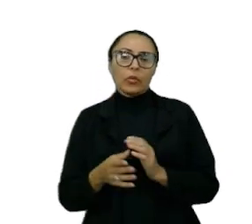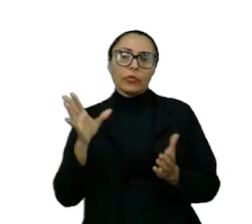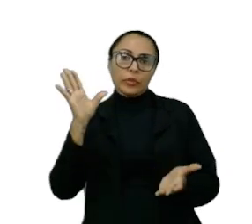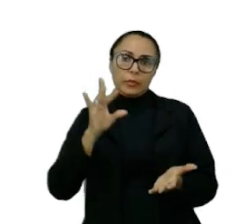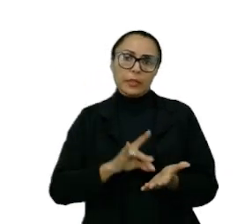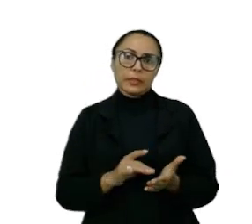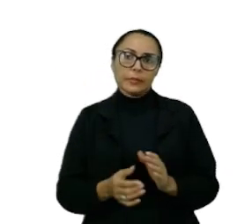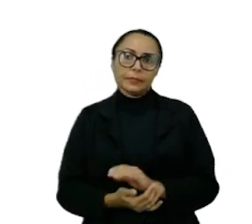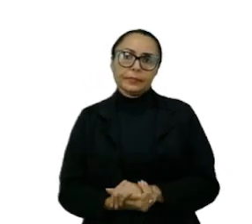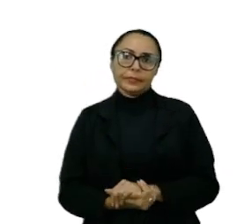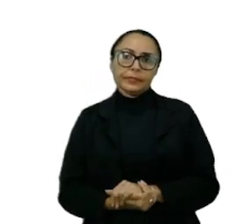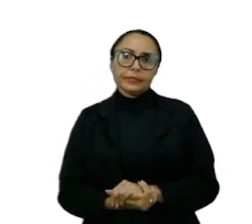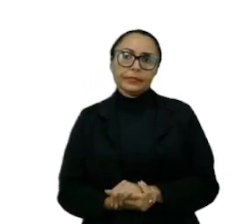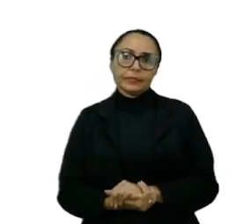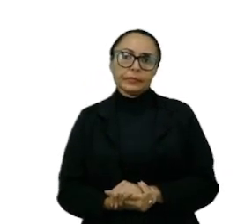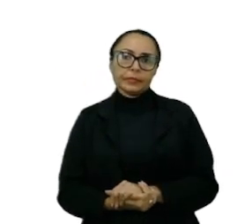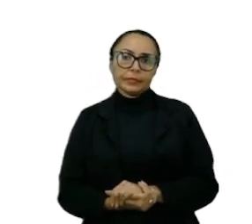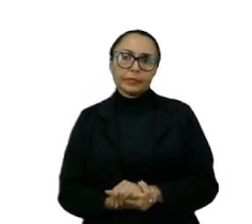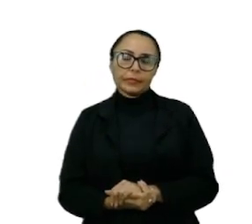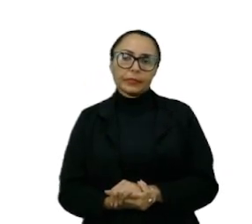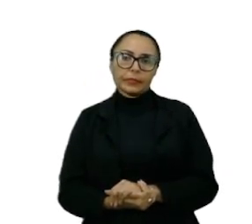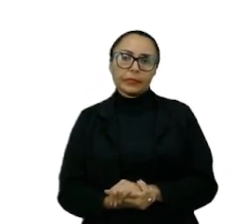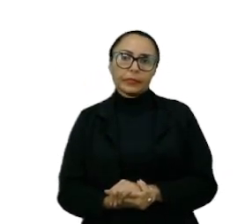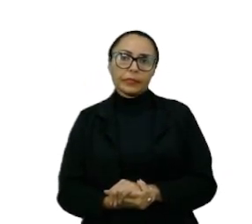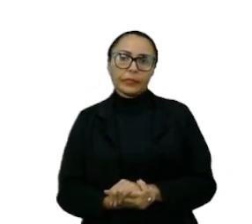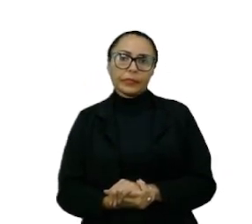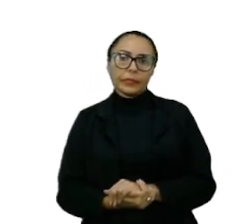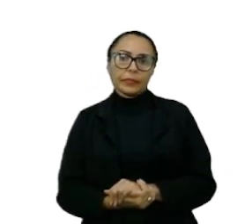e vai se manter a